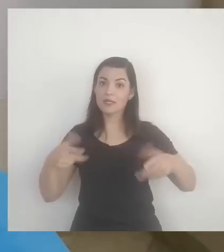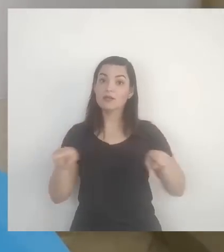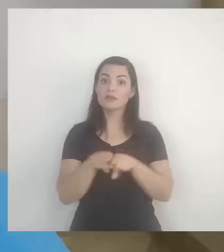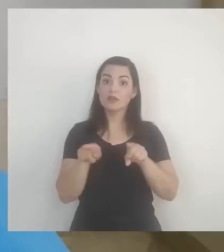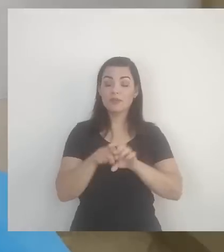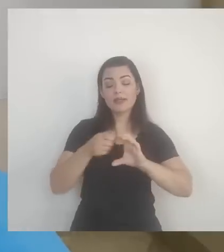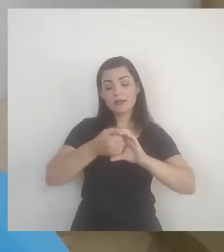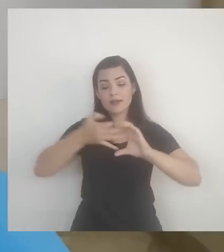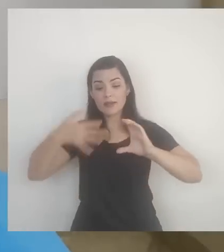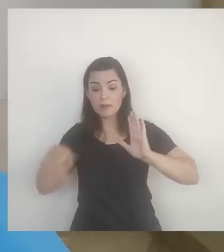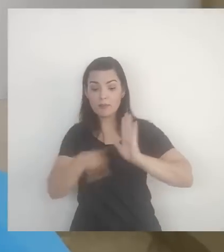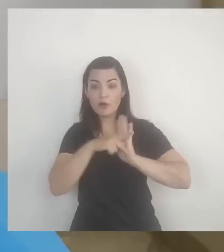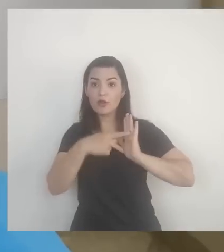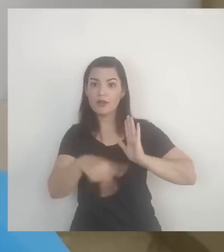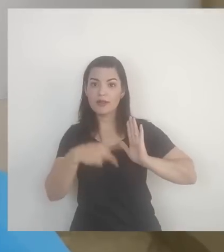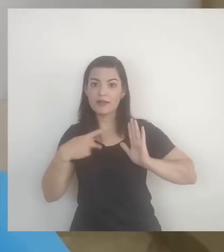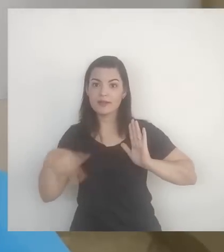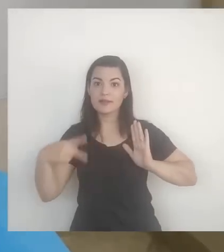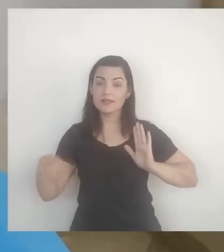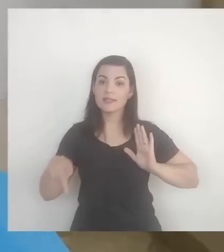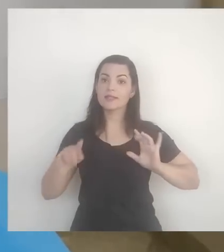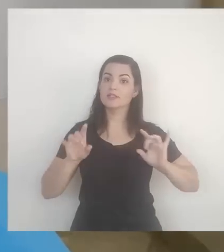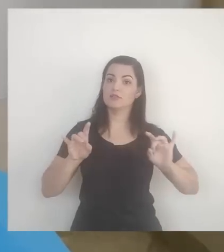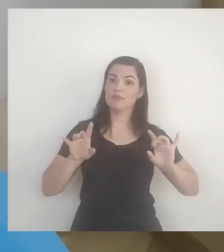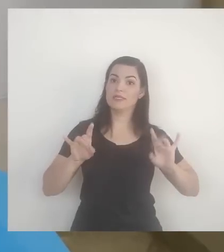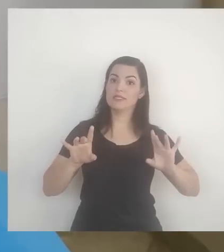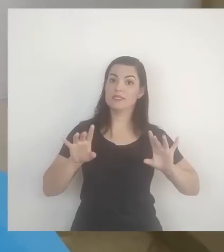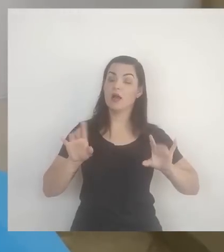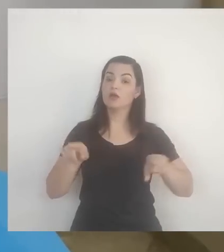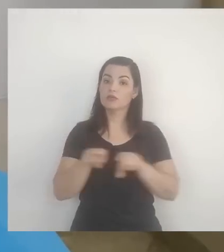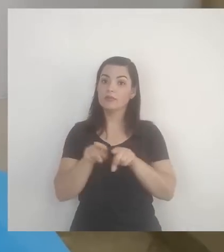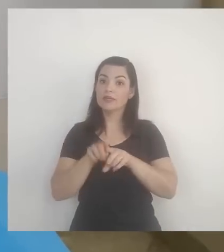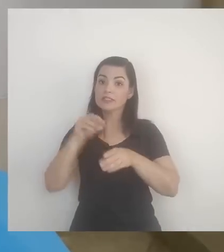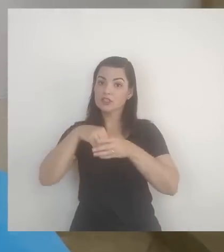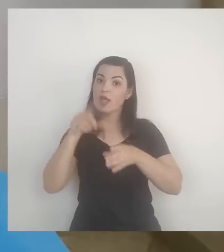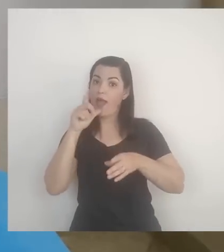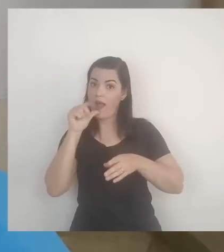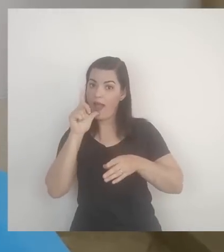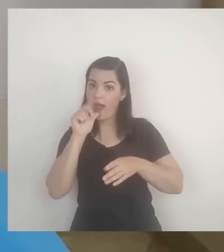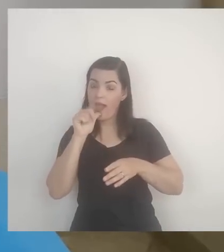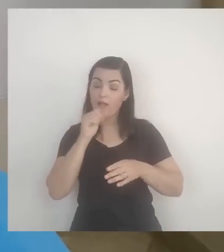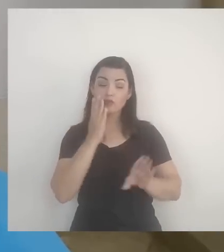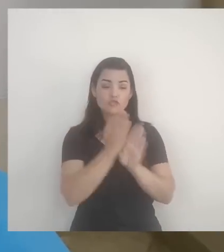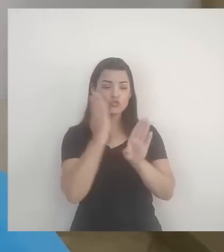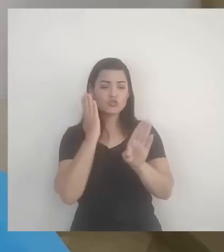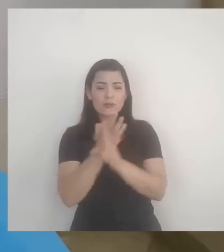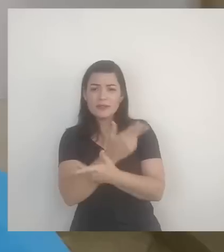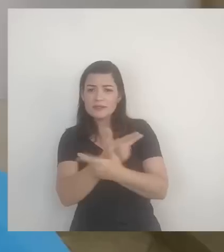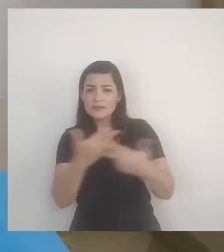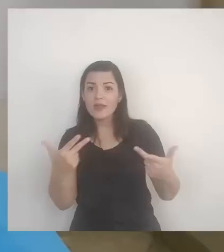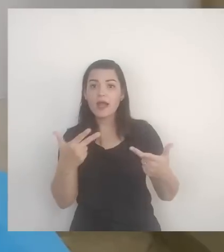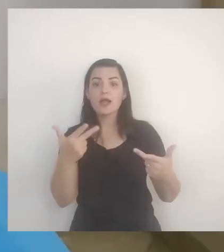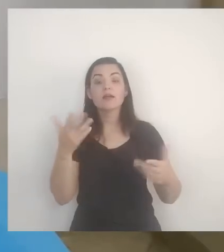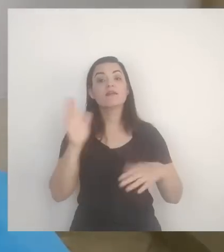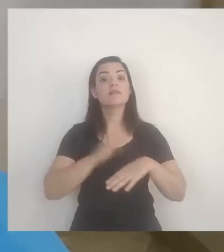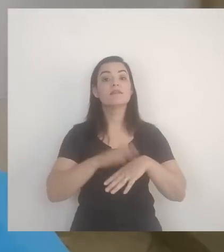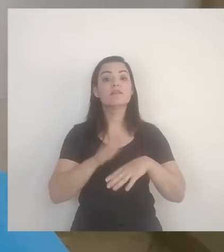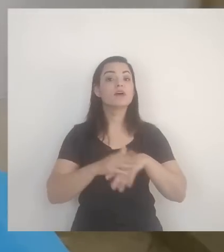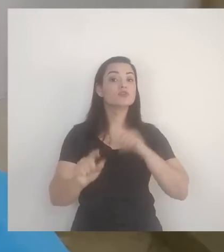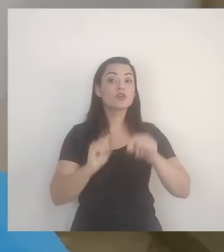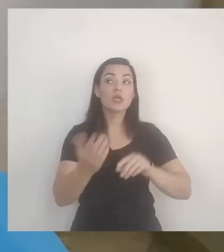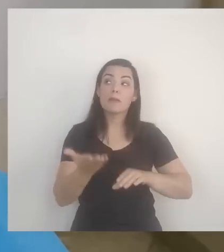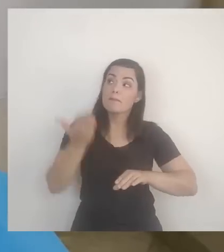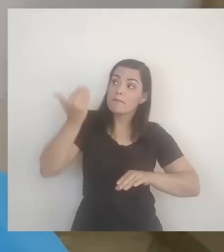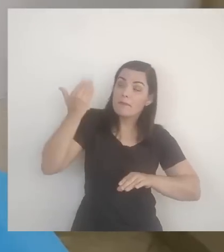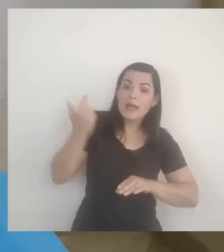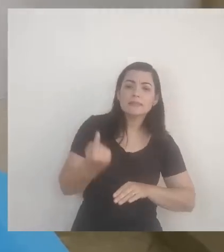as qualidades, né, as características e propriedades que são específicas da água, todas essas descobertas fizeram